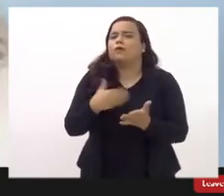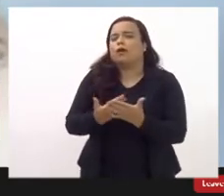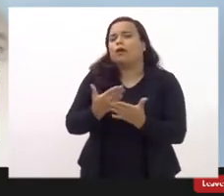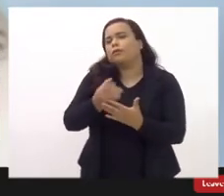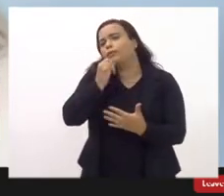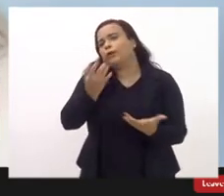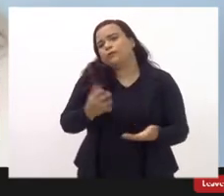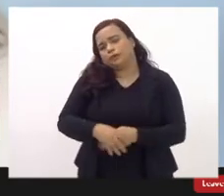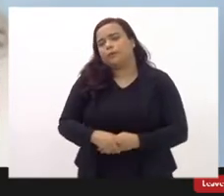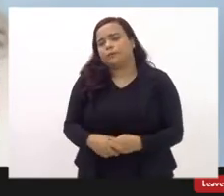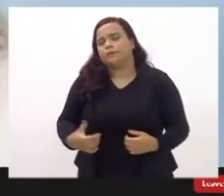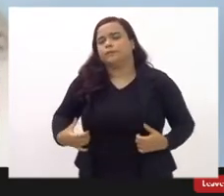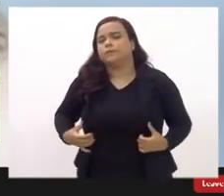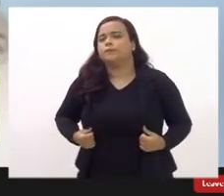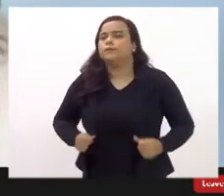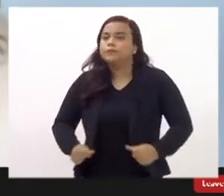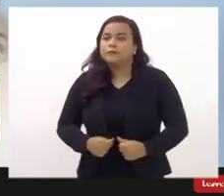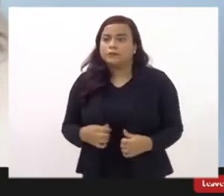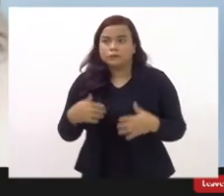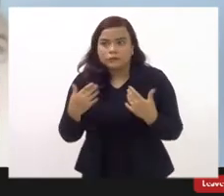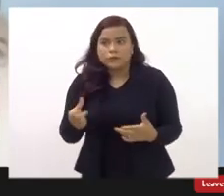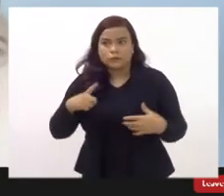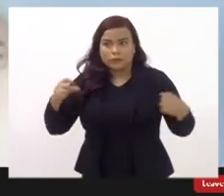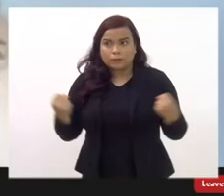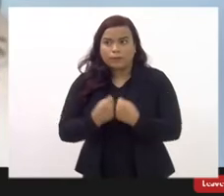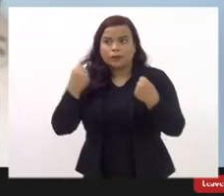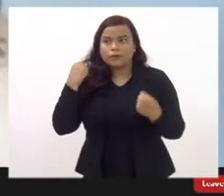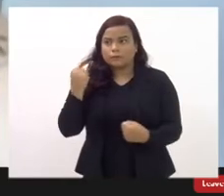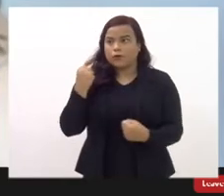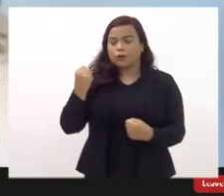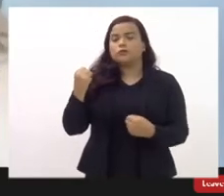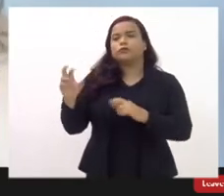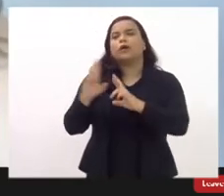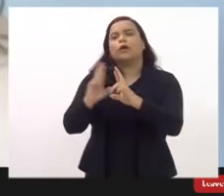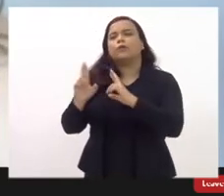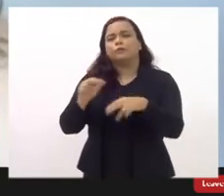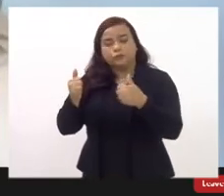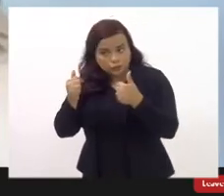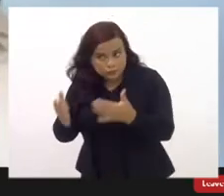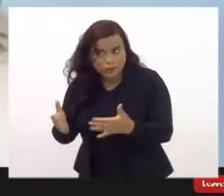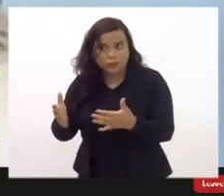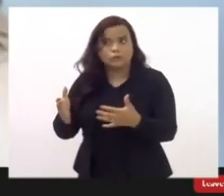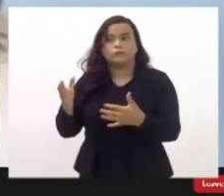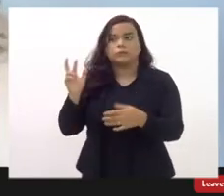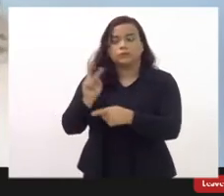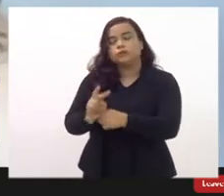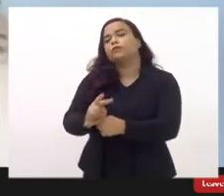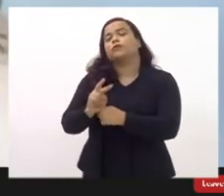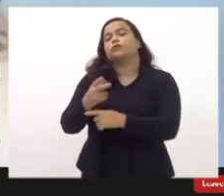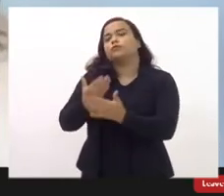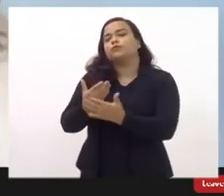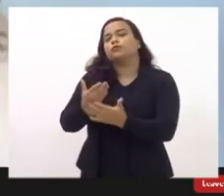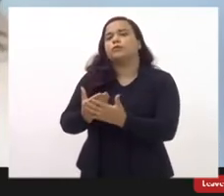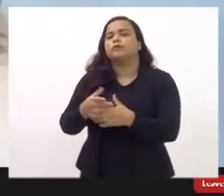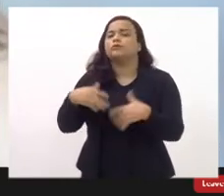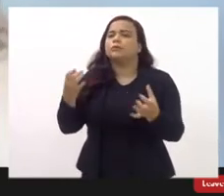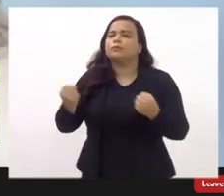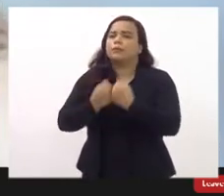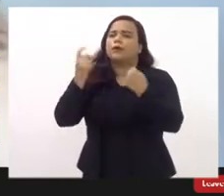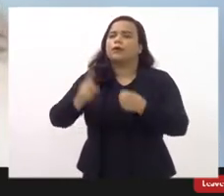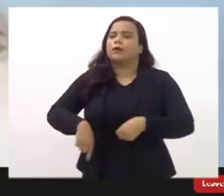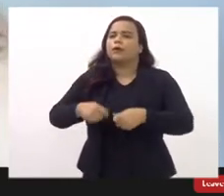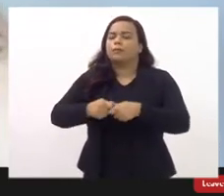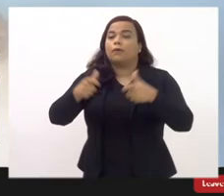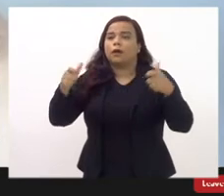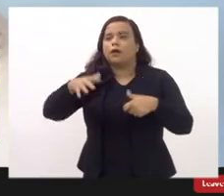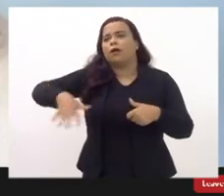exemplo. Então, a gente tem um impacto muito grande no recurso destinado à assistência estudantil. Né, o impacto é maior nos campos de